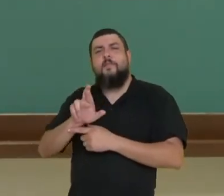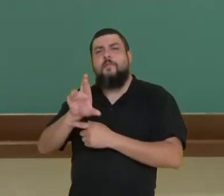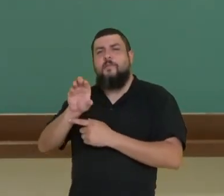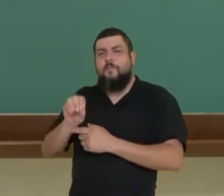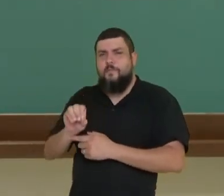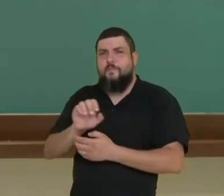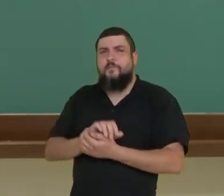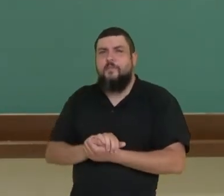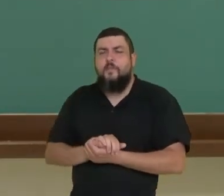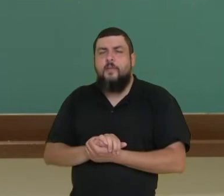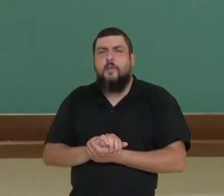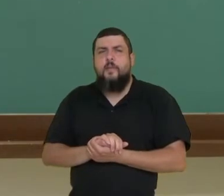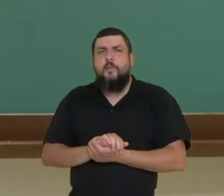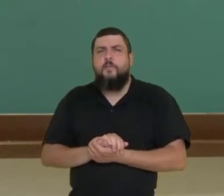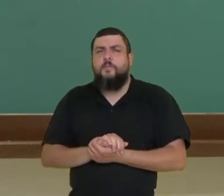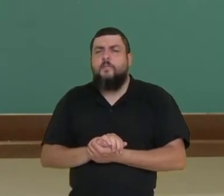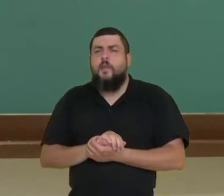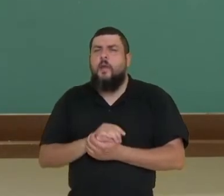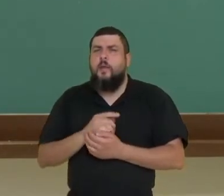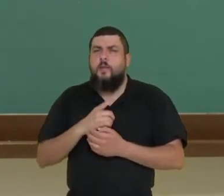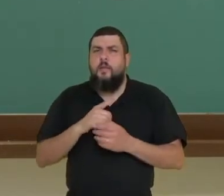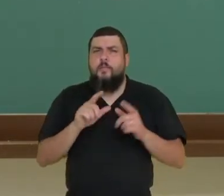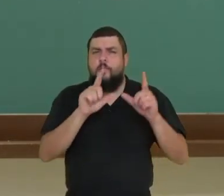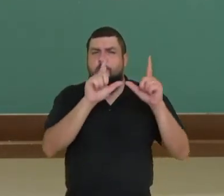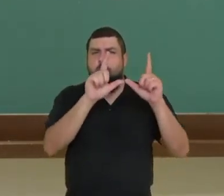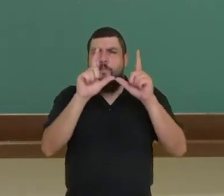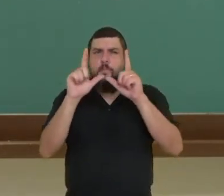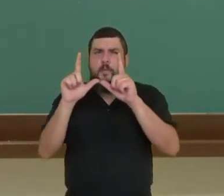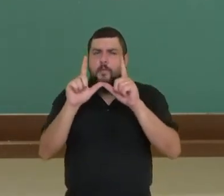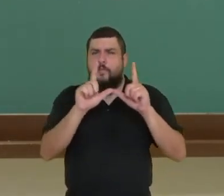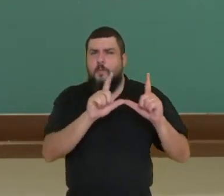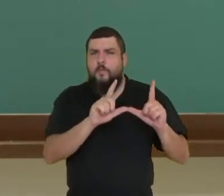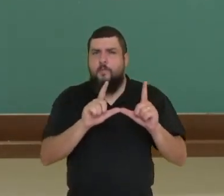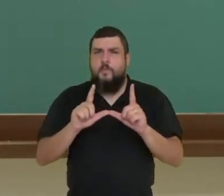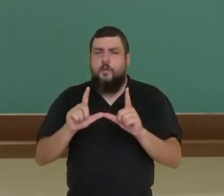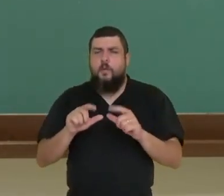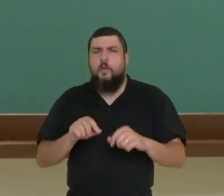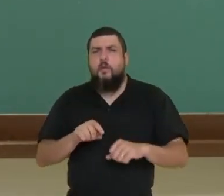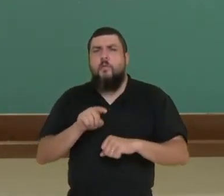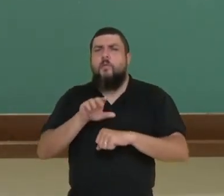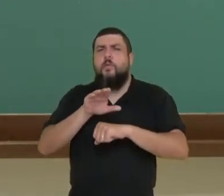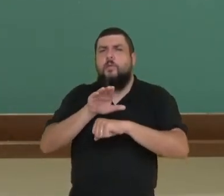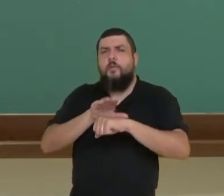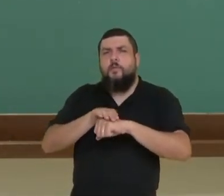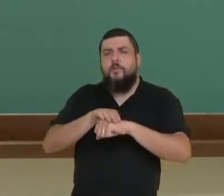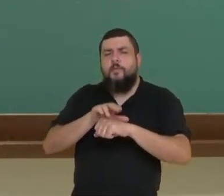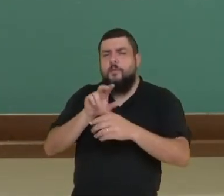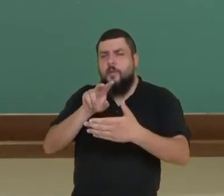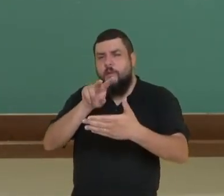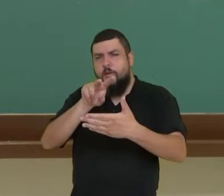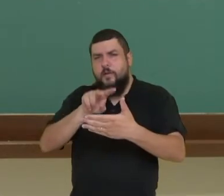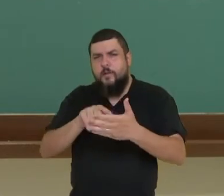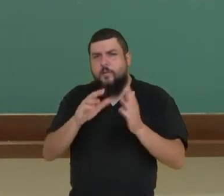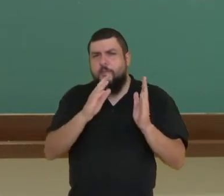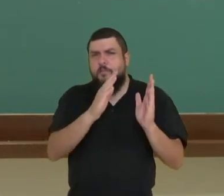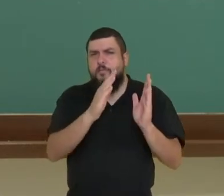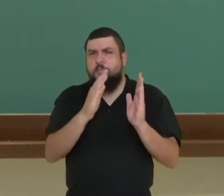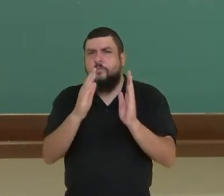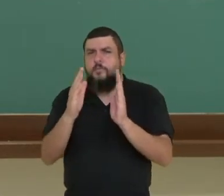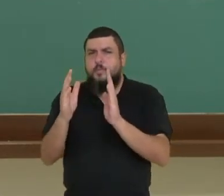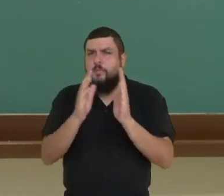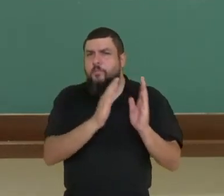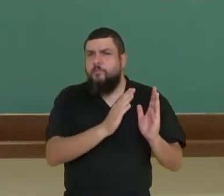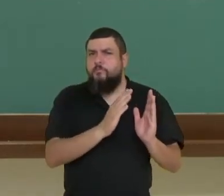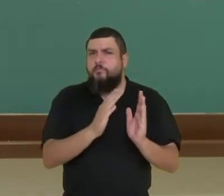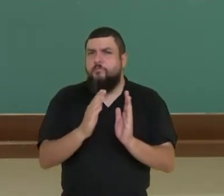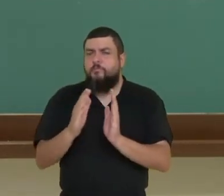aí. Temos 4 quadrinhos aqui. Vocês irão observar essa sequência de quadrinhos da